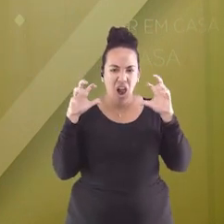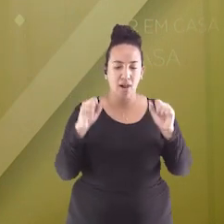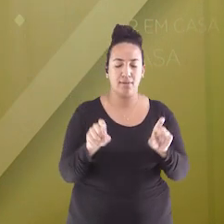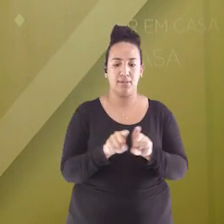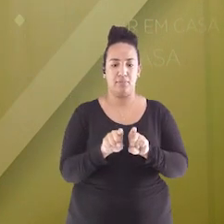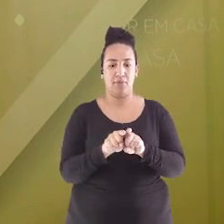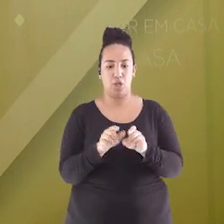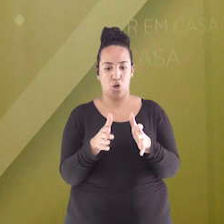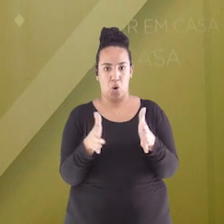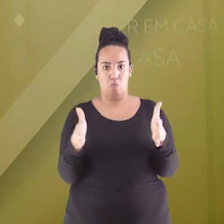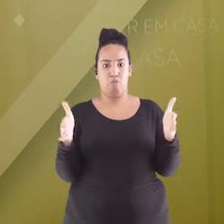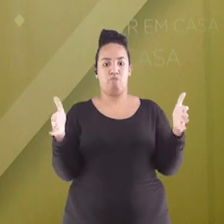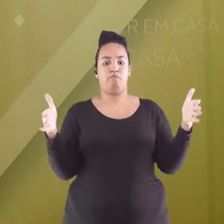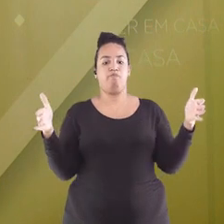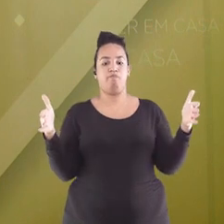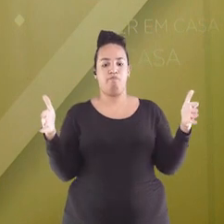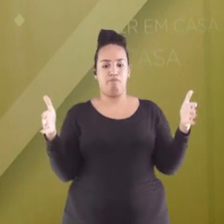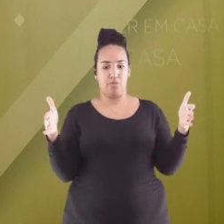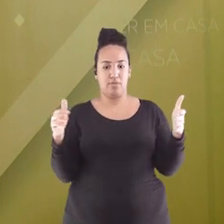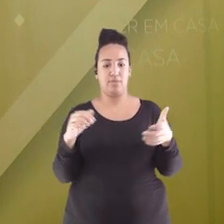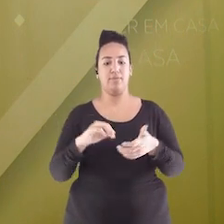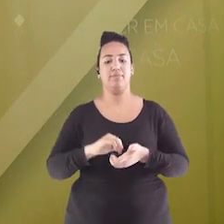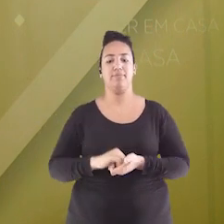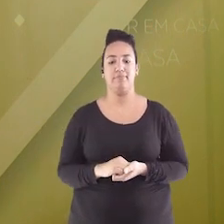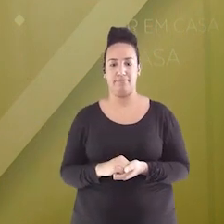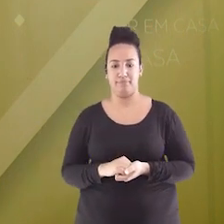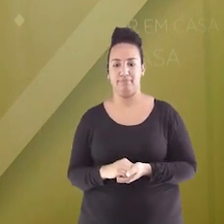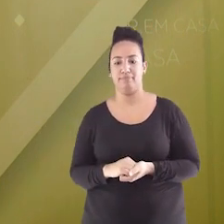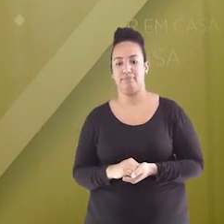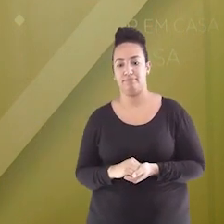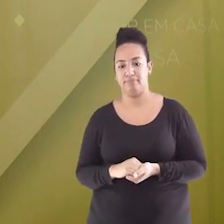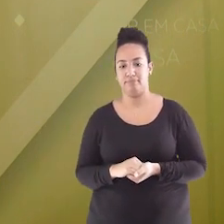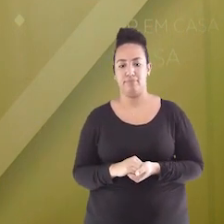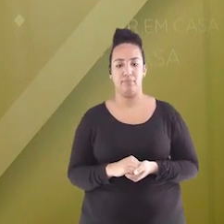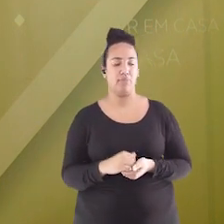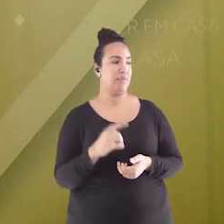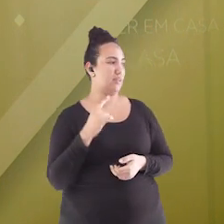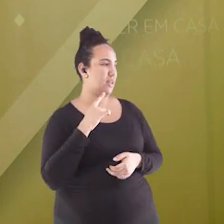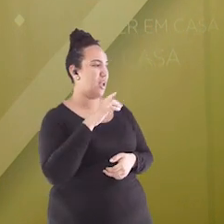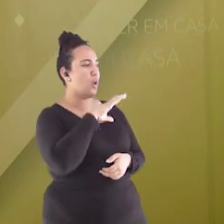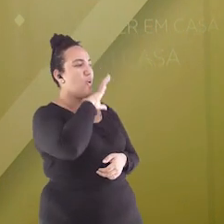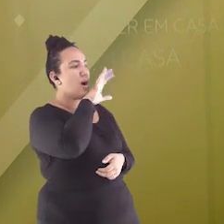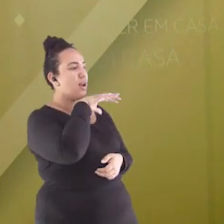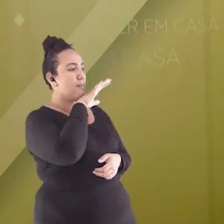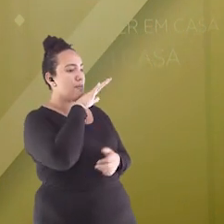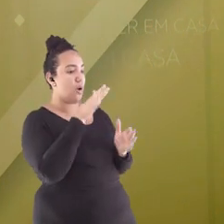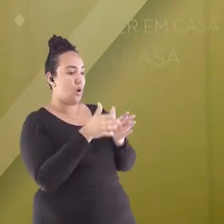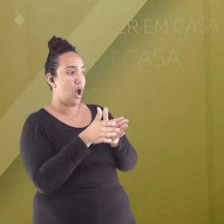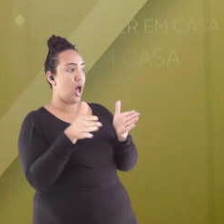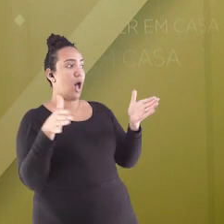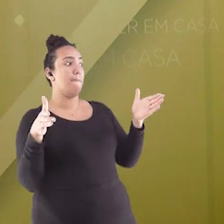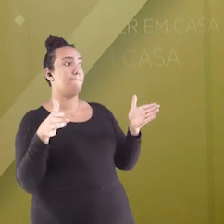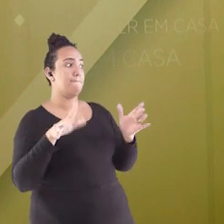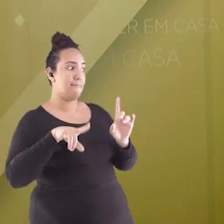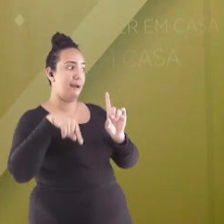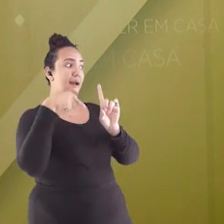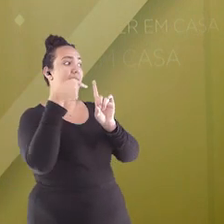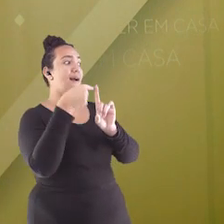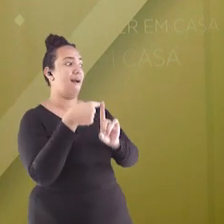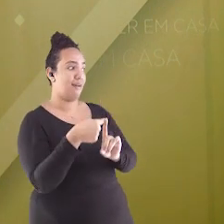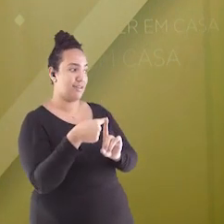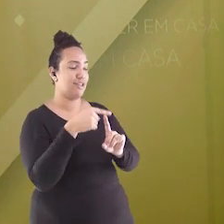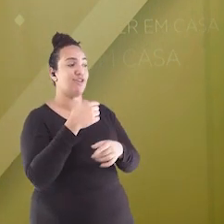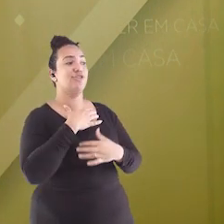é grande. Mas e tem um animal que supera ele. Ah, e quem é? Girafa. Ah, isso